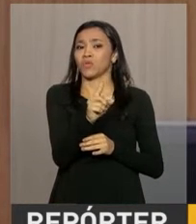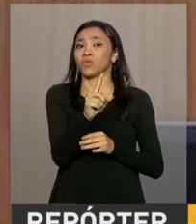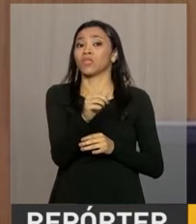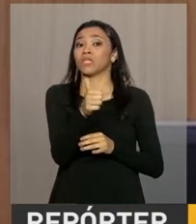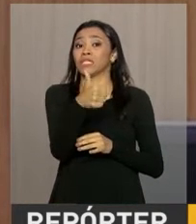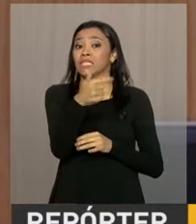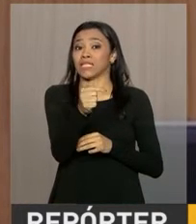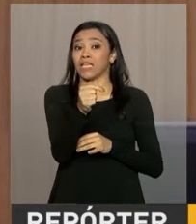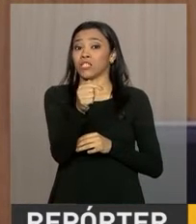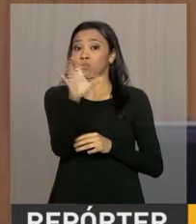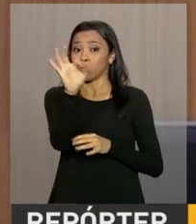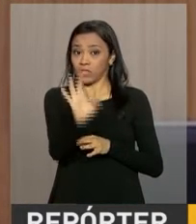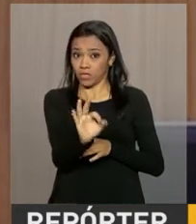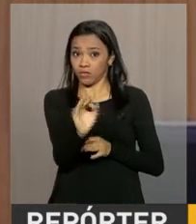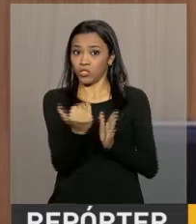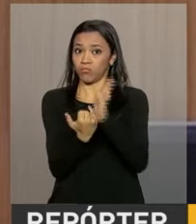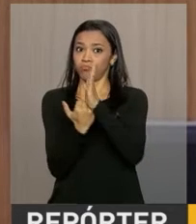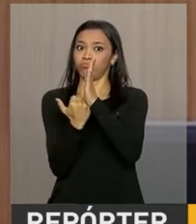17% de crescimento no quanto.